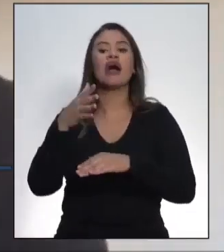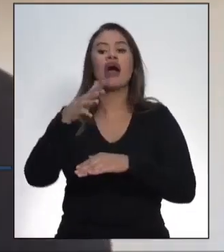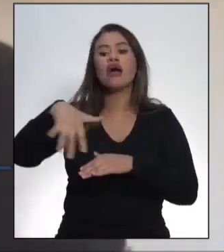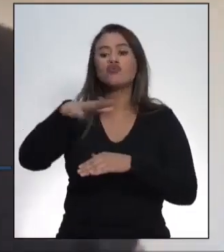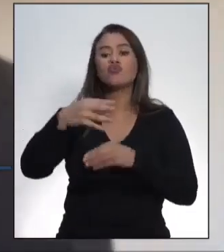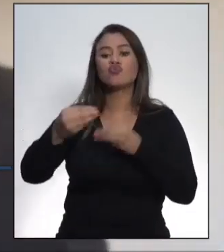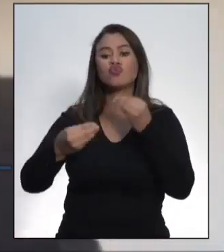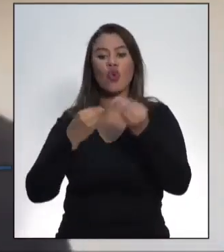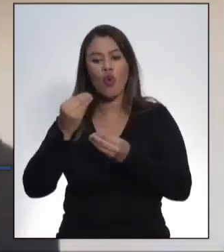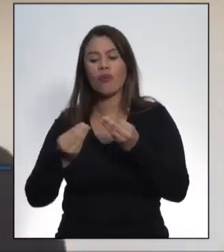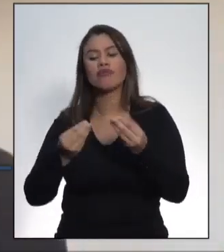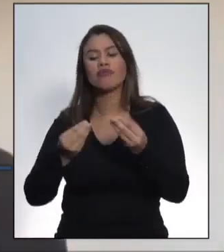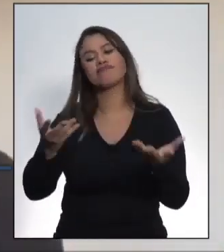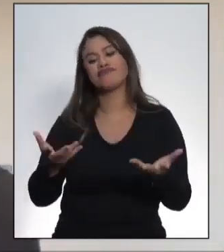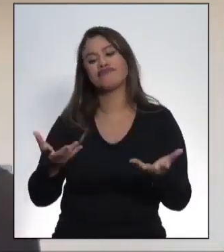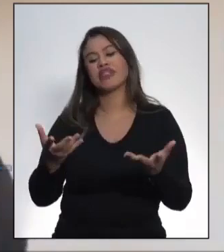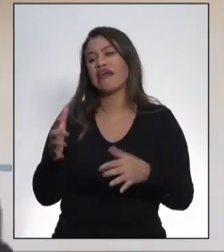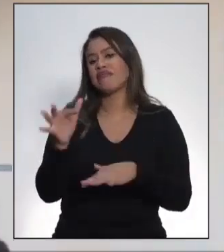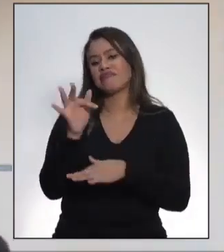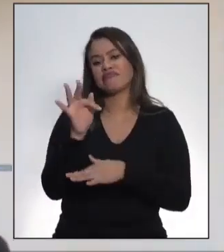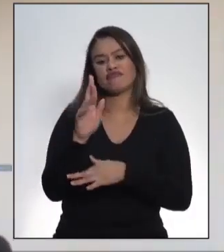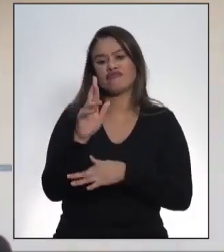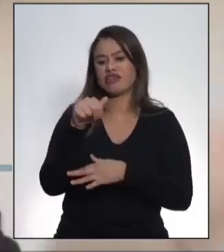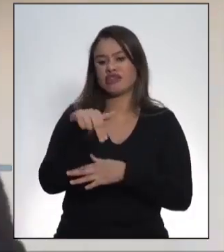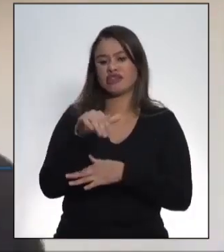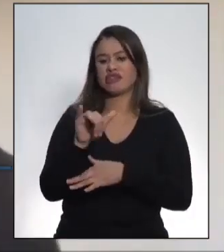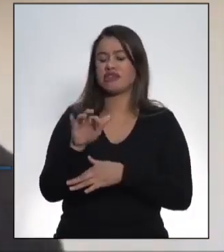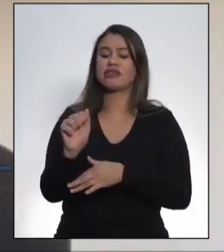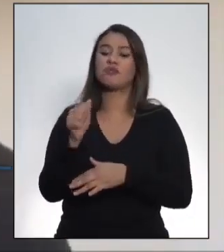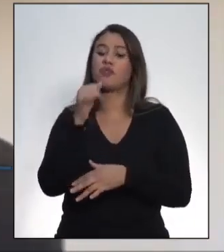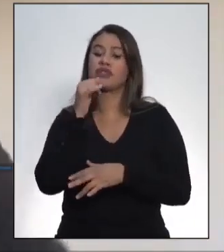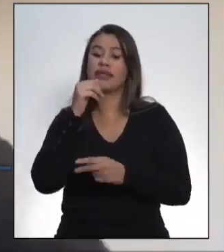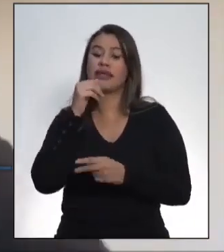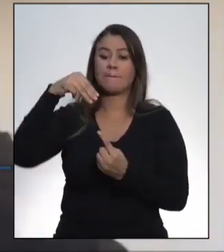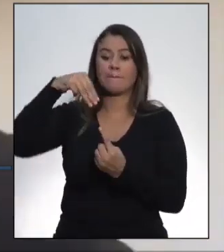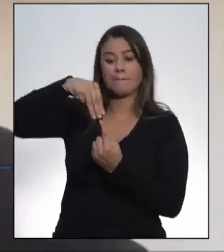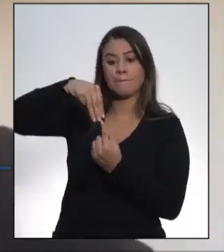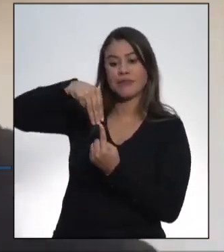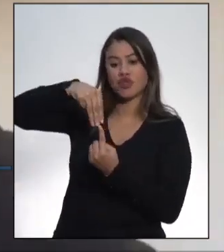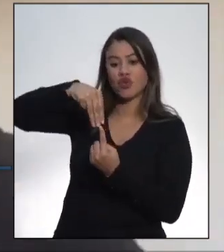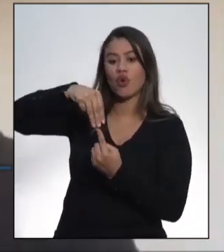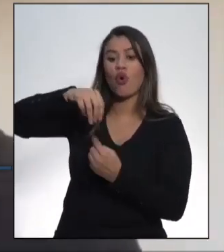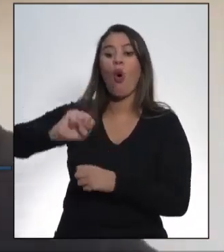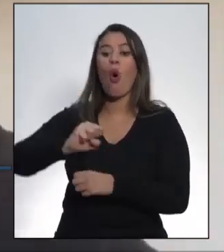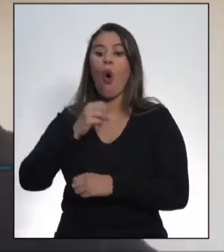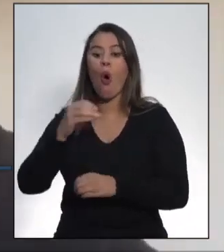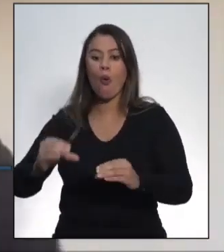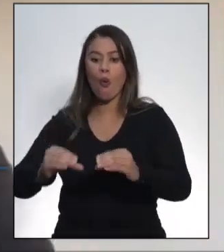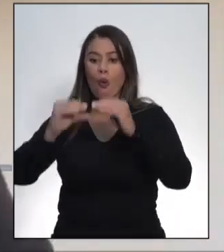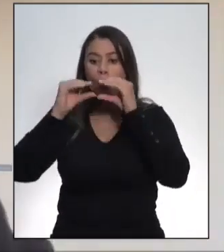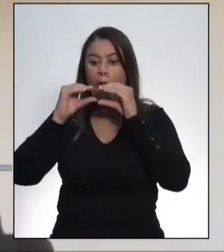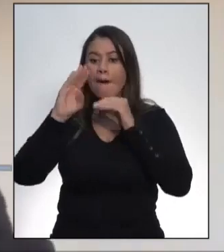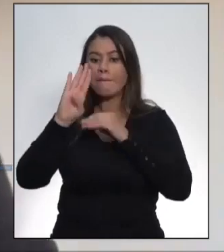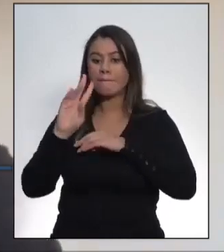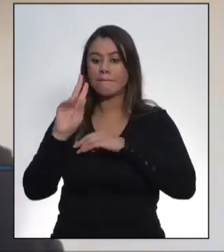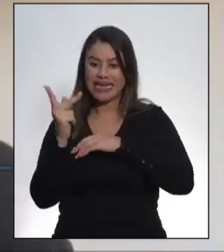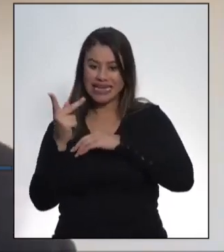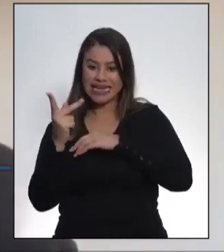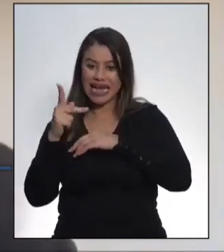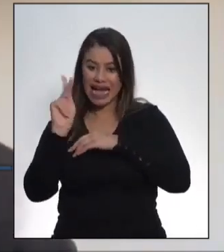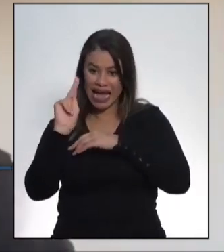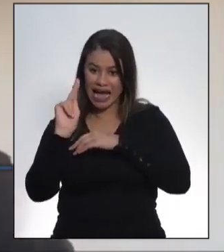franquias. Quando a gente, por exemplo, vai comer num McDonald's ou num Burger King, provavelmente a gente está indo comer no McDonald's numa franquia